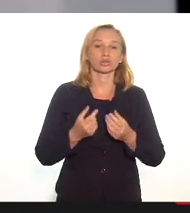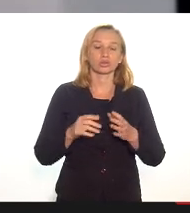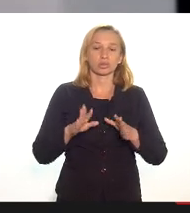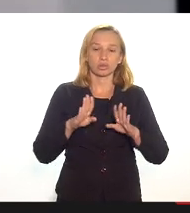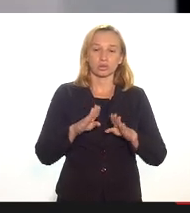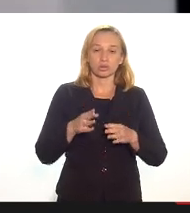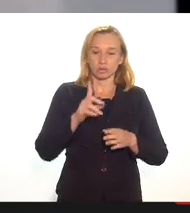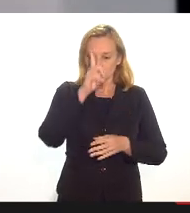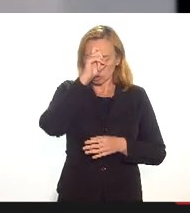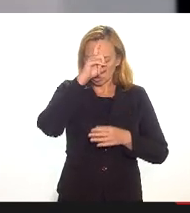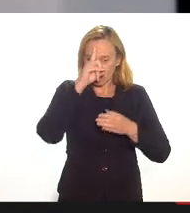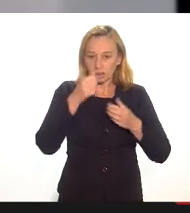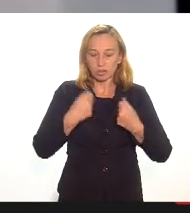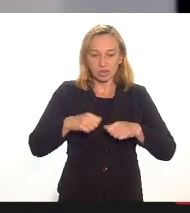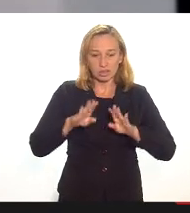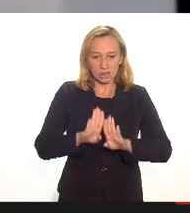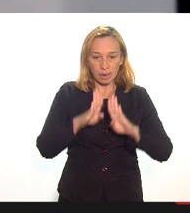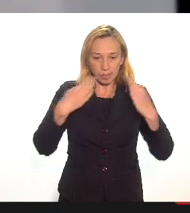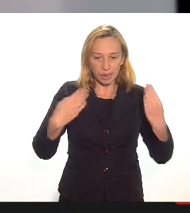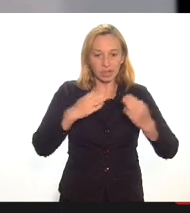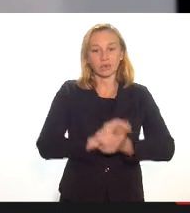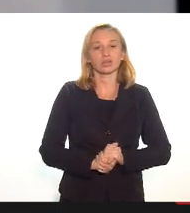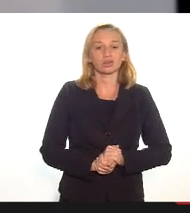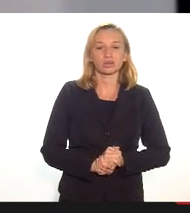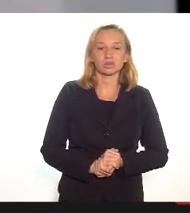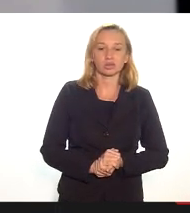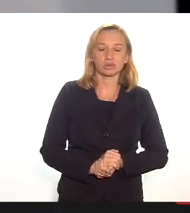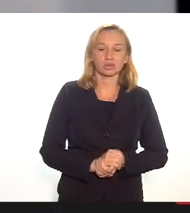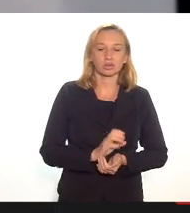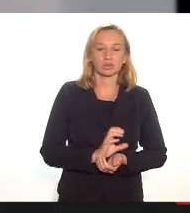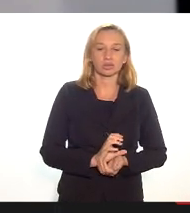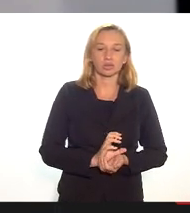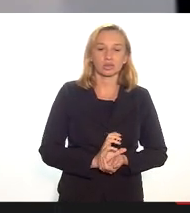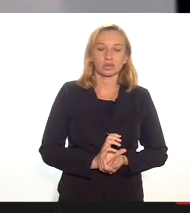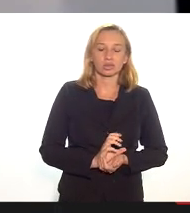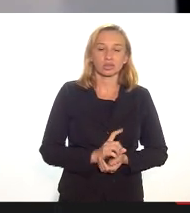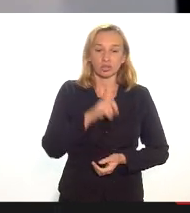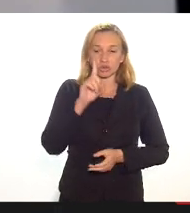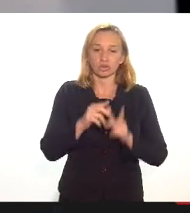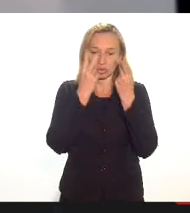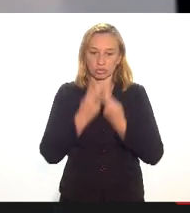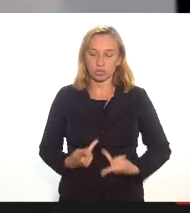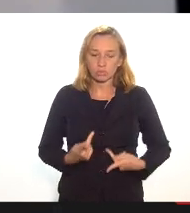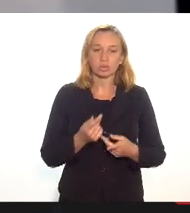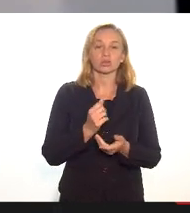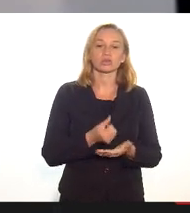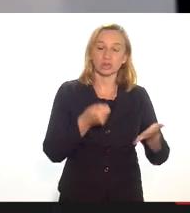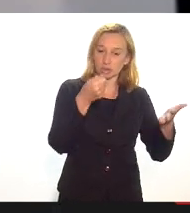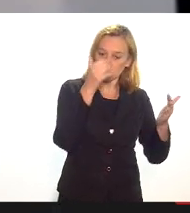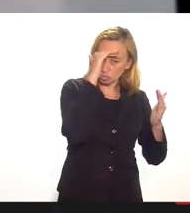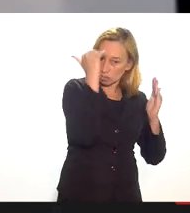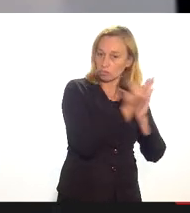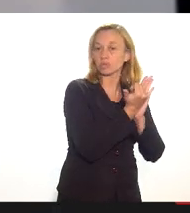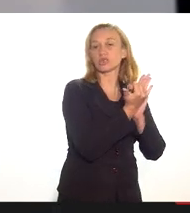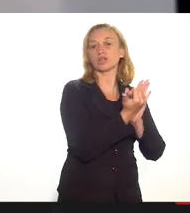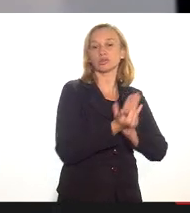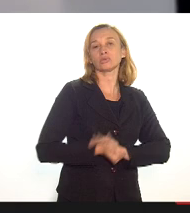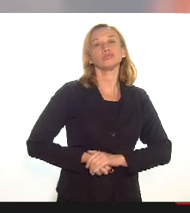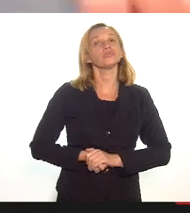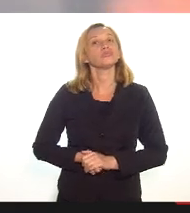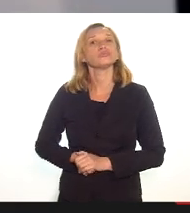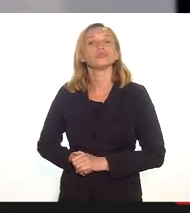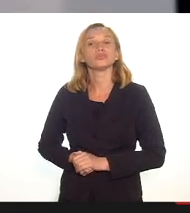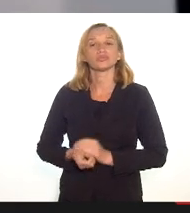abertos para a população na pandemia, que os recursos humanos lá estejam colocados, conforme as ações judiciais os obrigam a colocar,